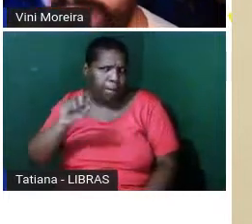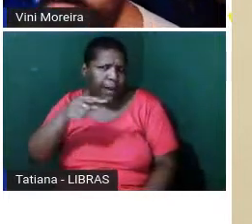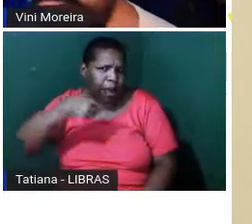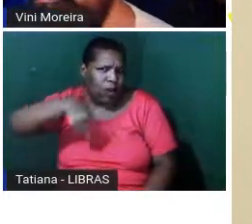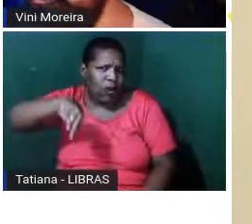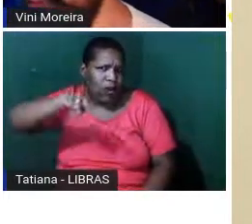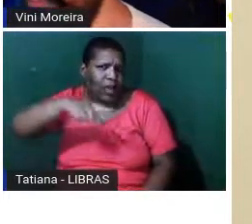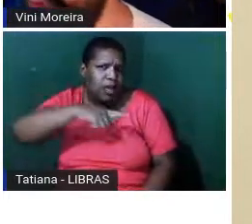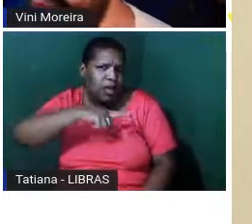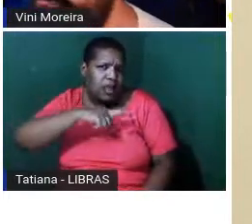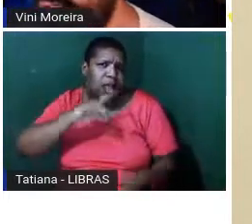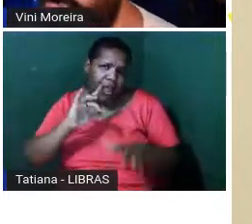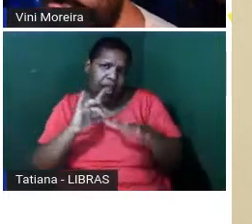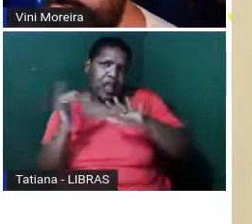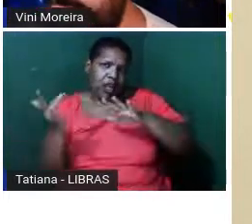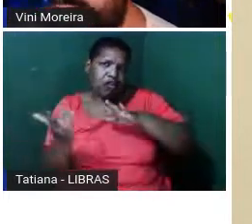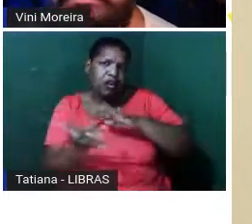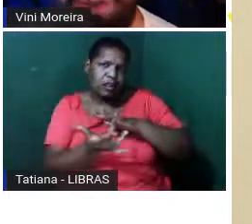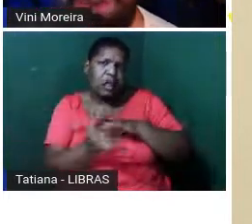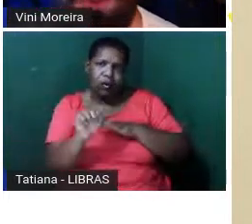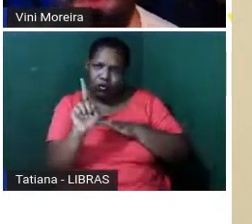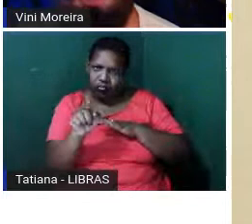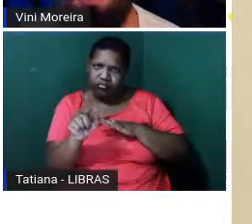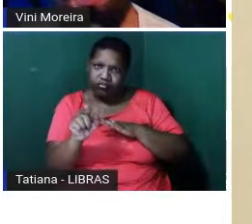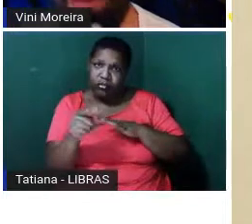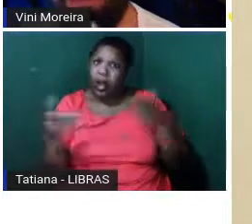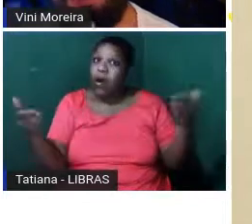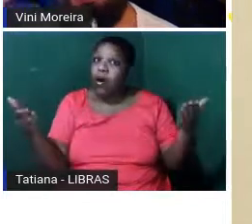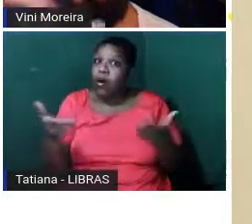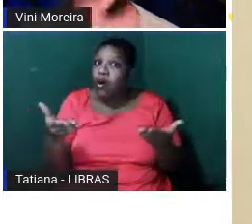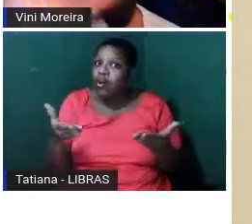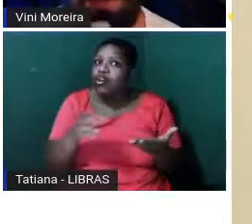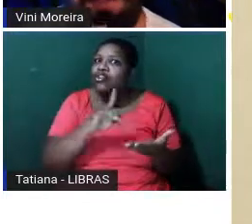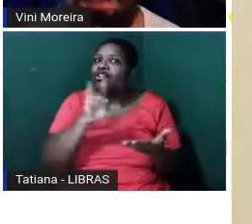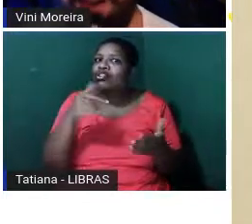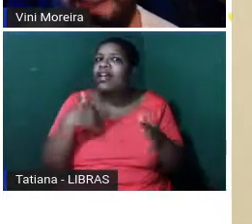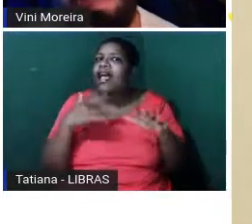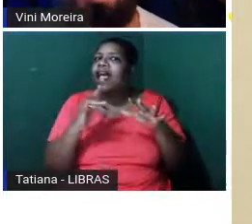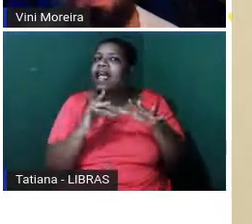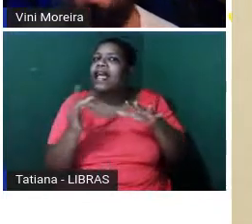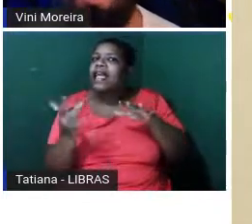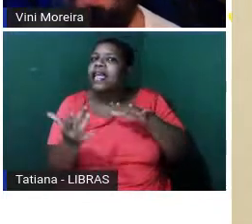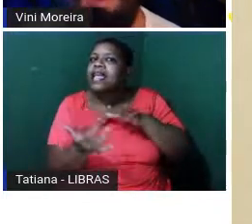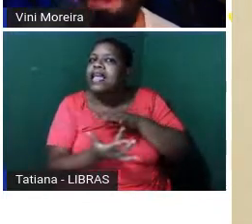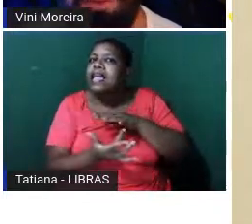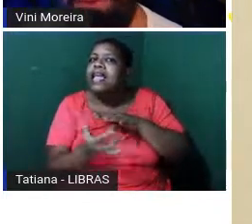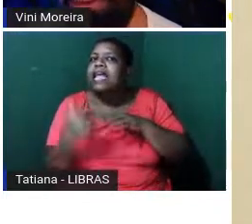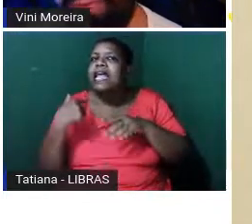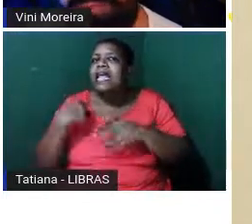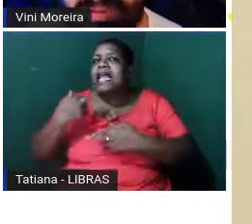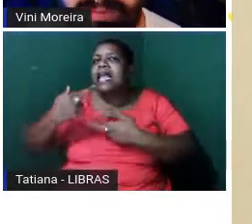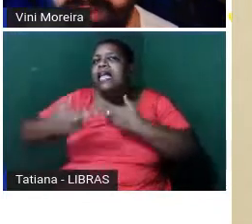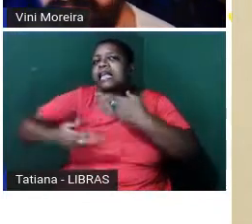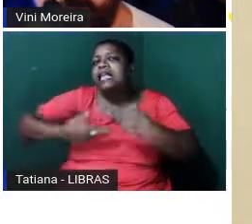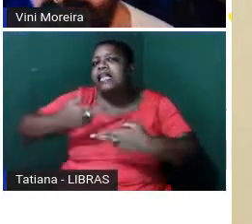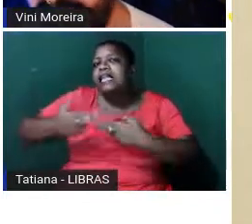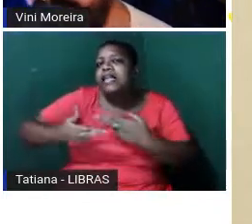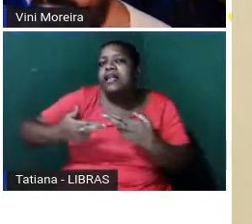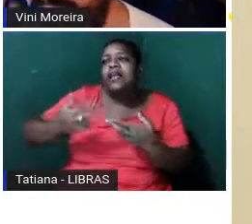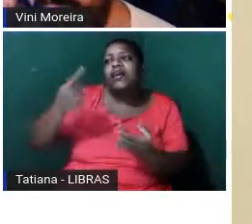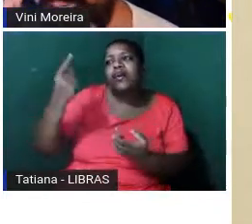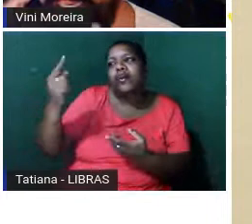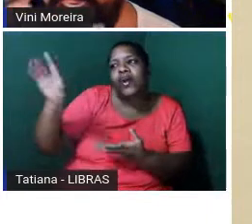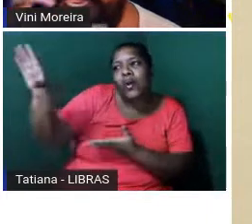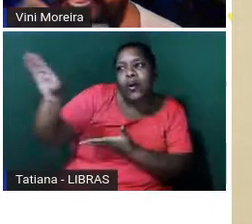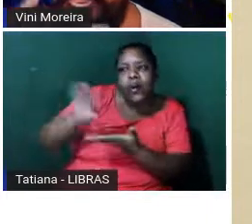tem redes sociais e hoje em dia as redes sociais aos meios que ressecam conteúdo de uma